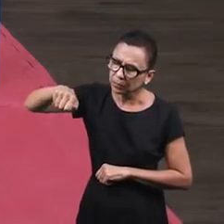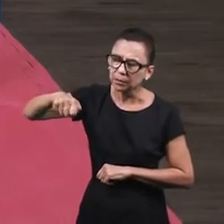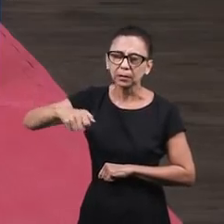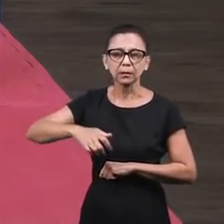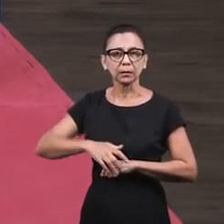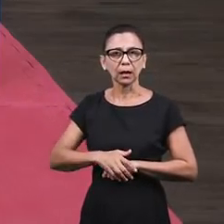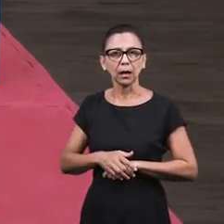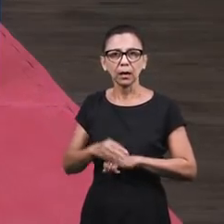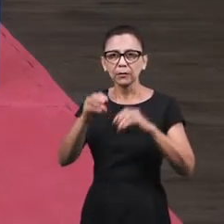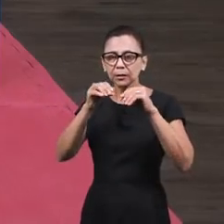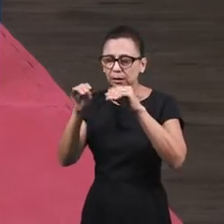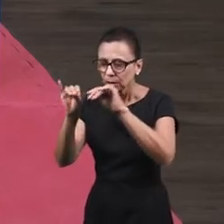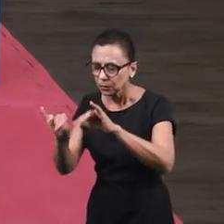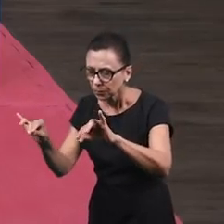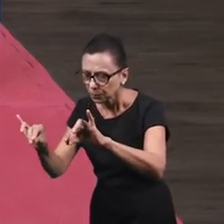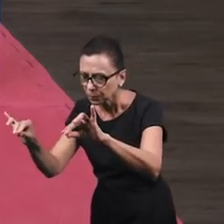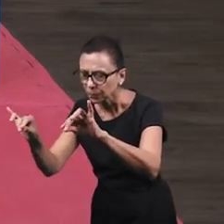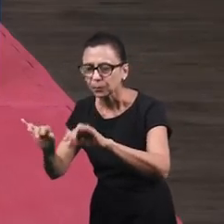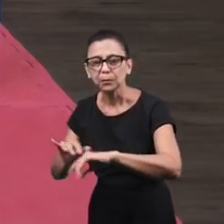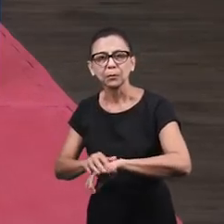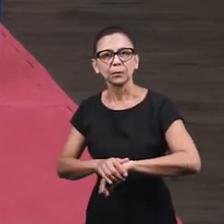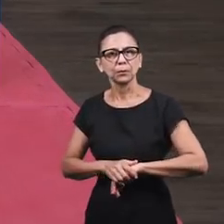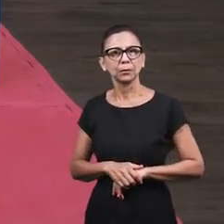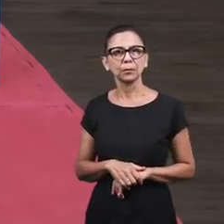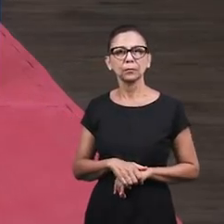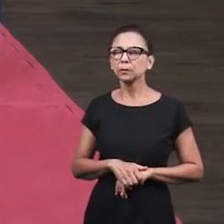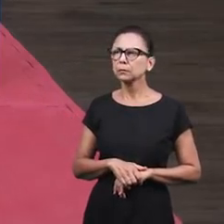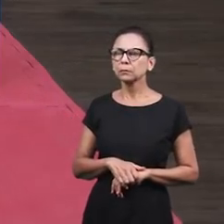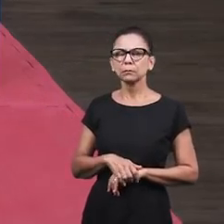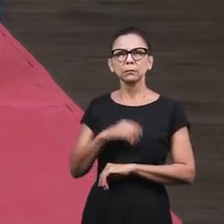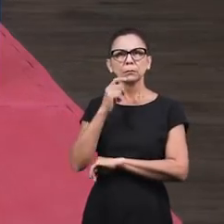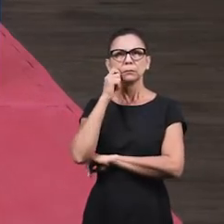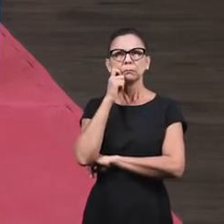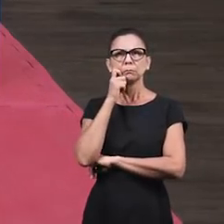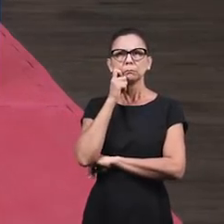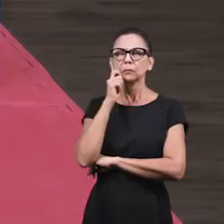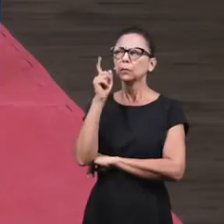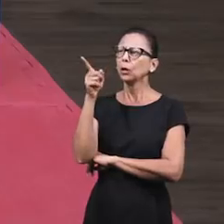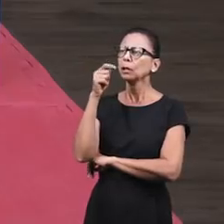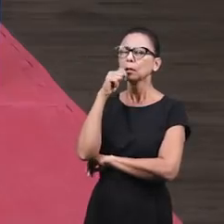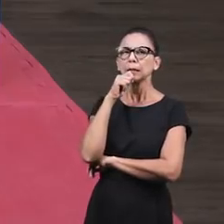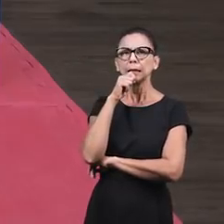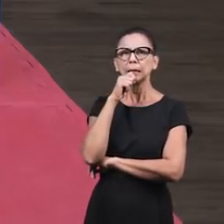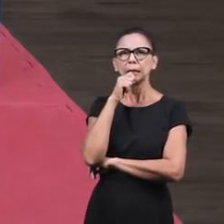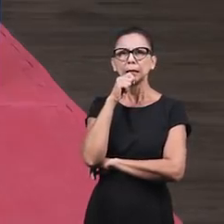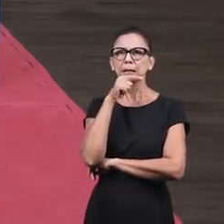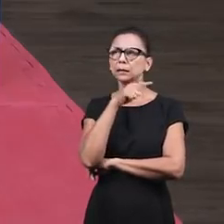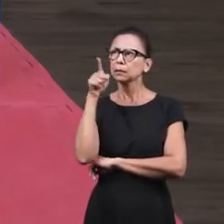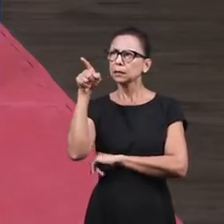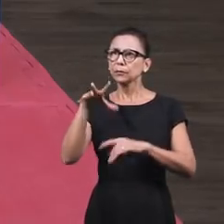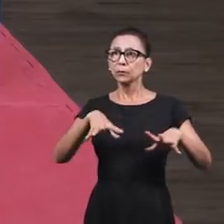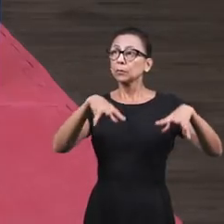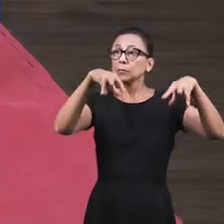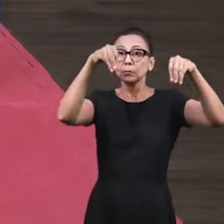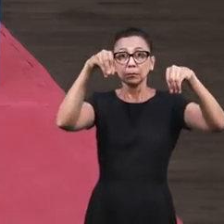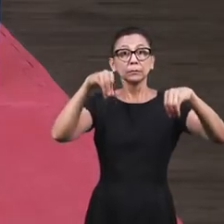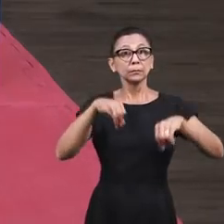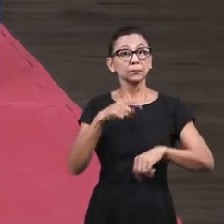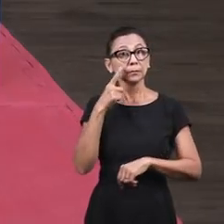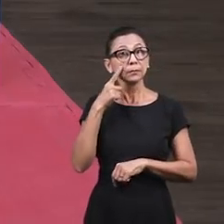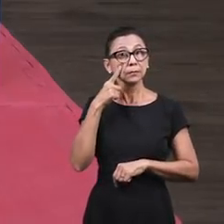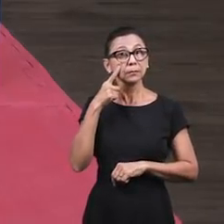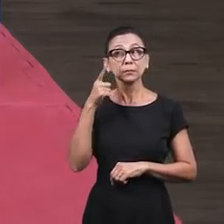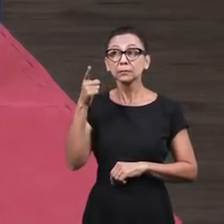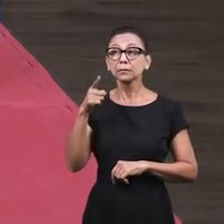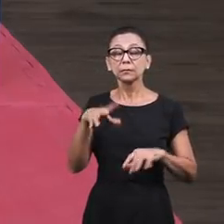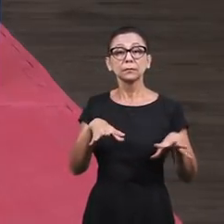é muito importante para ele os Olha só do lado da Vinha tem um Palácio vocês estão vendo